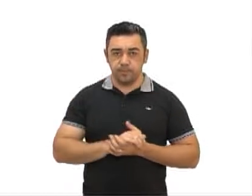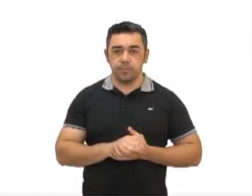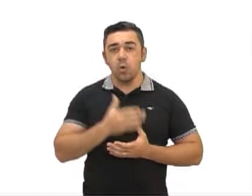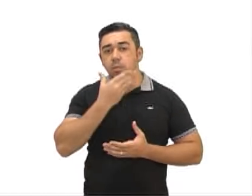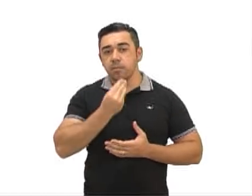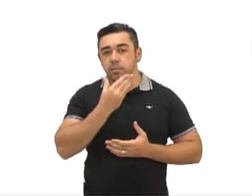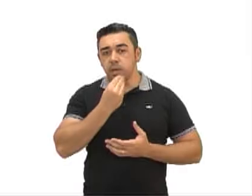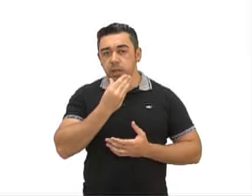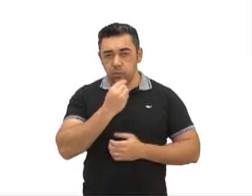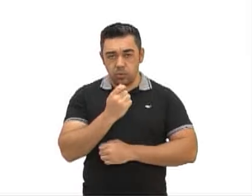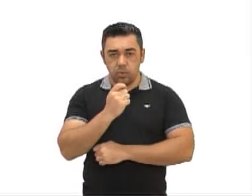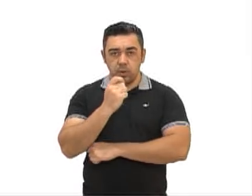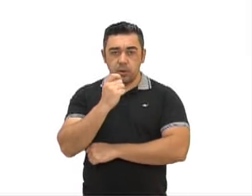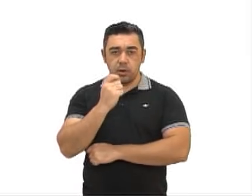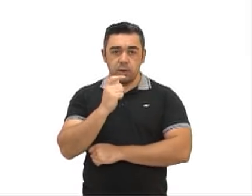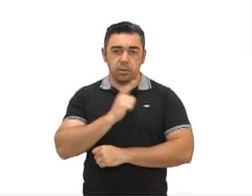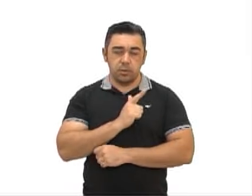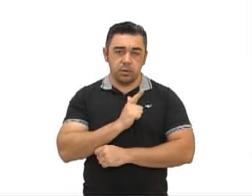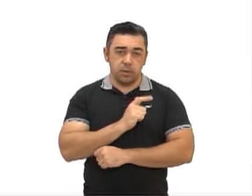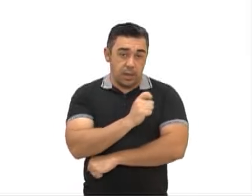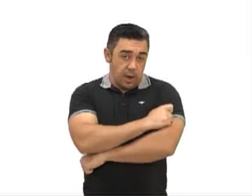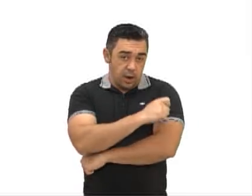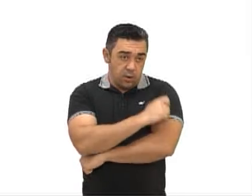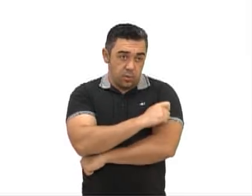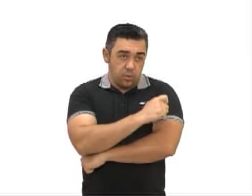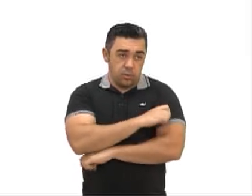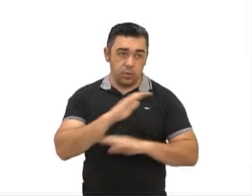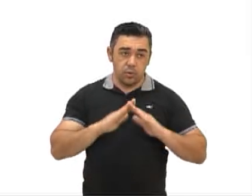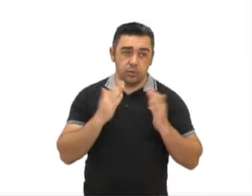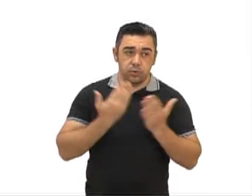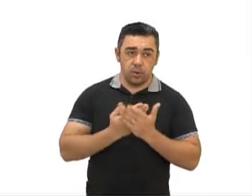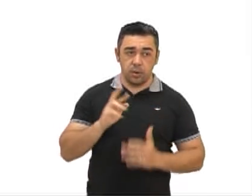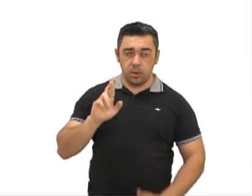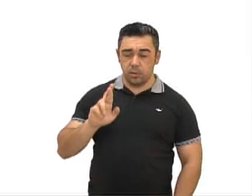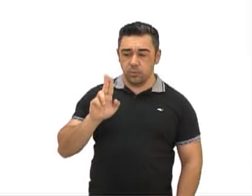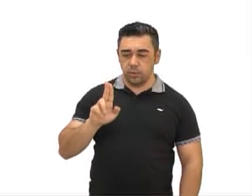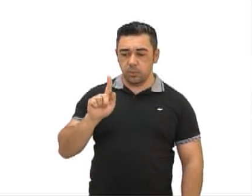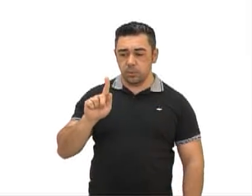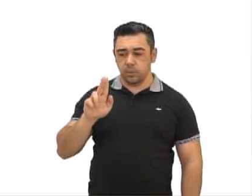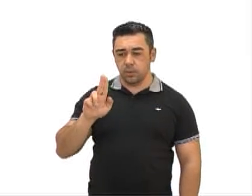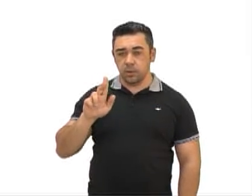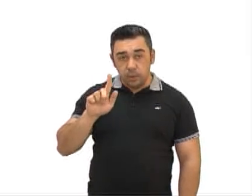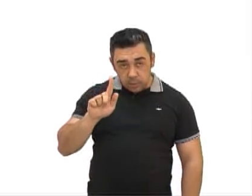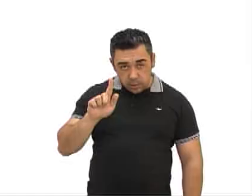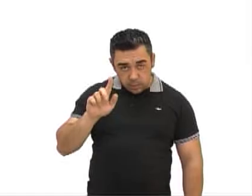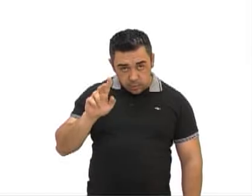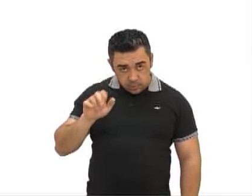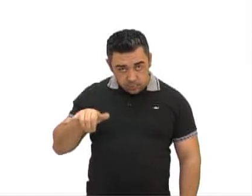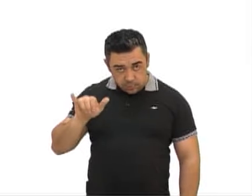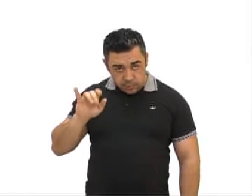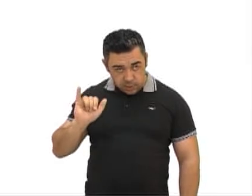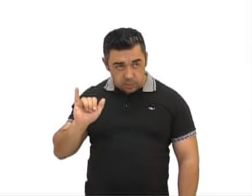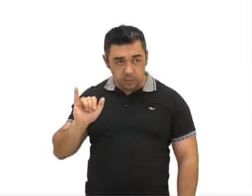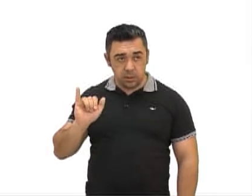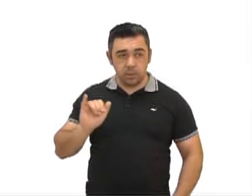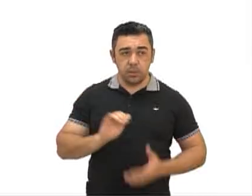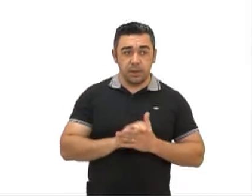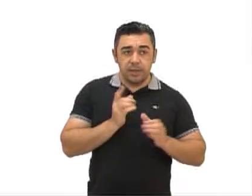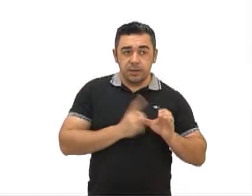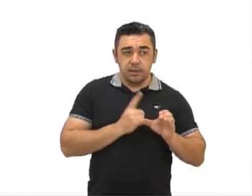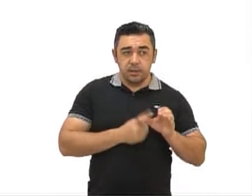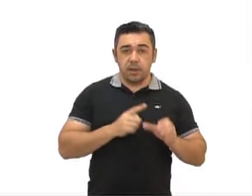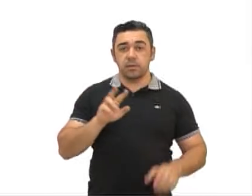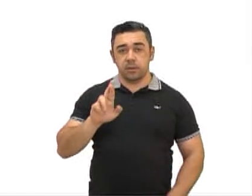do colégio Rugby School era o nome da escola, na cidade de Rugby,